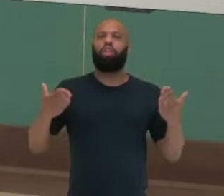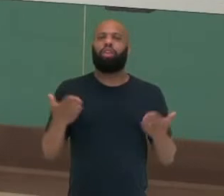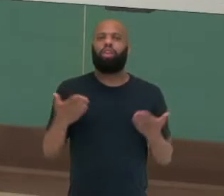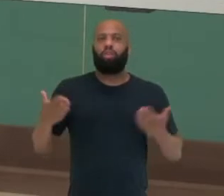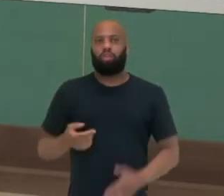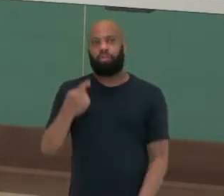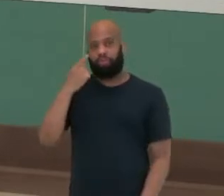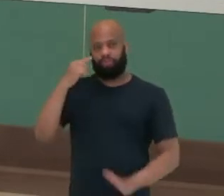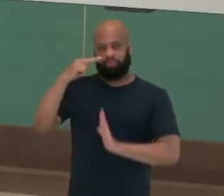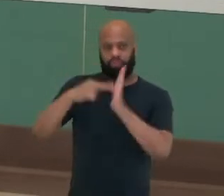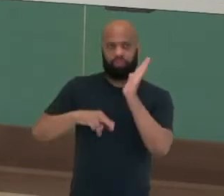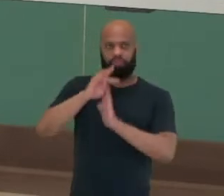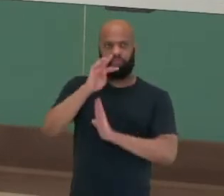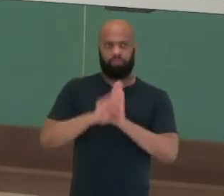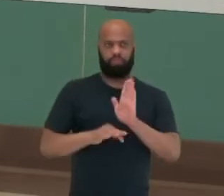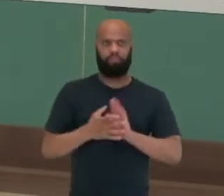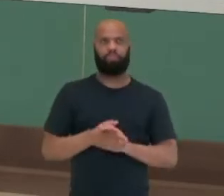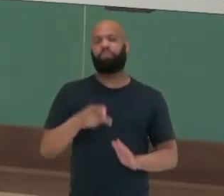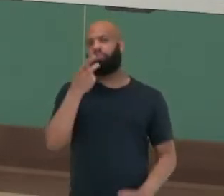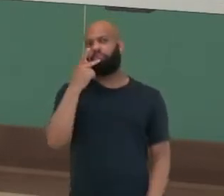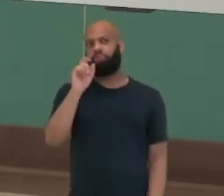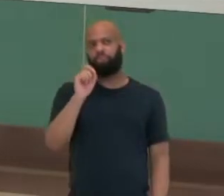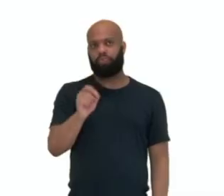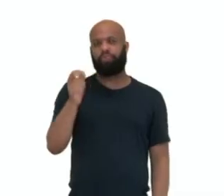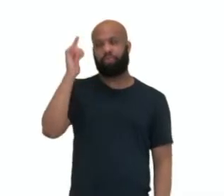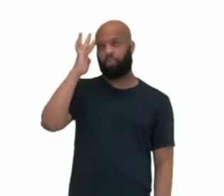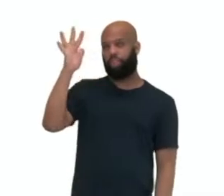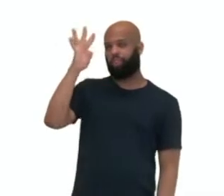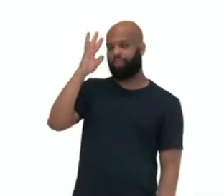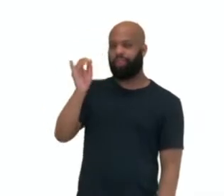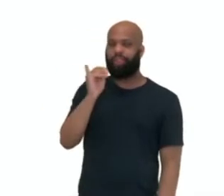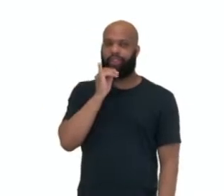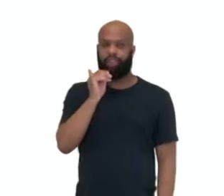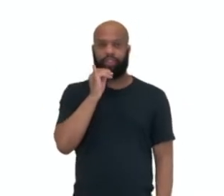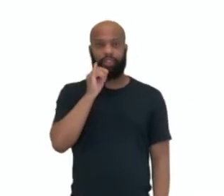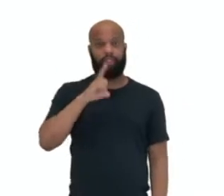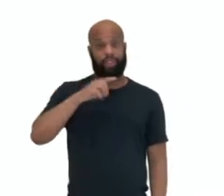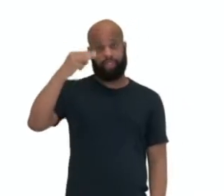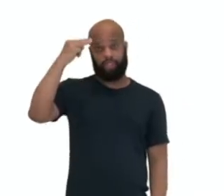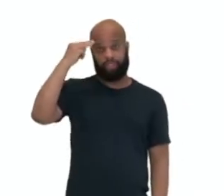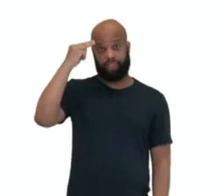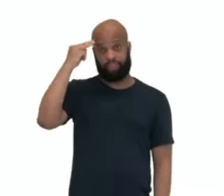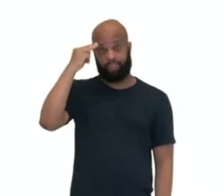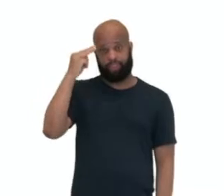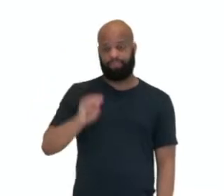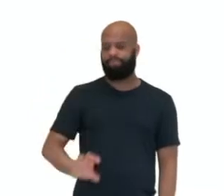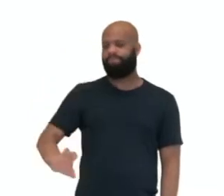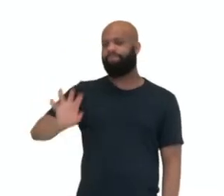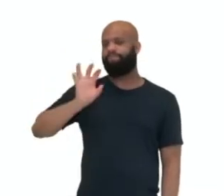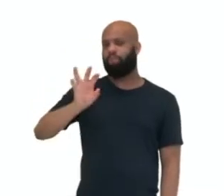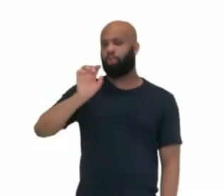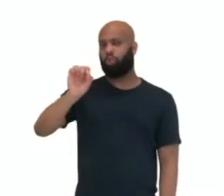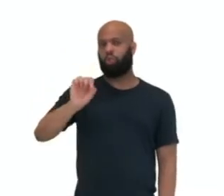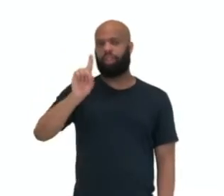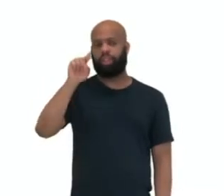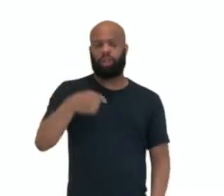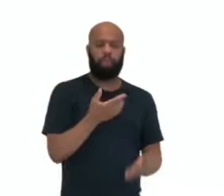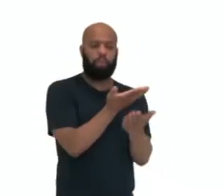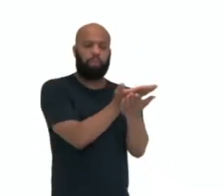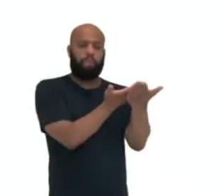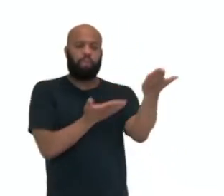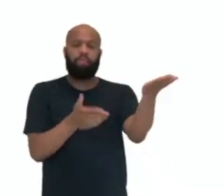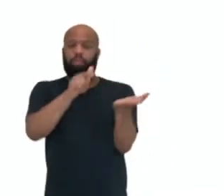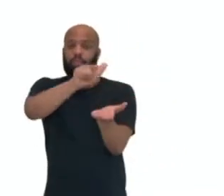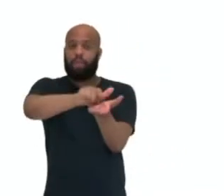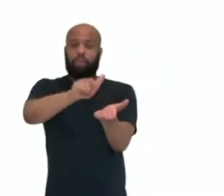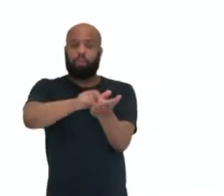um trechinho desse texto? Então, ele diz o seguinte: supondo que a mente seja, por assim dizer, uma tela em branco,